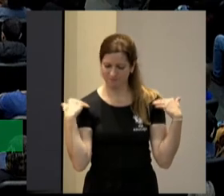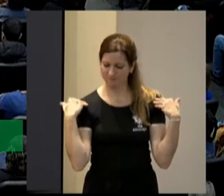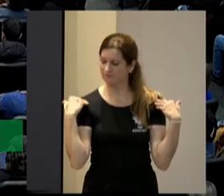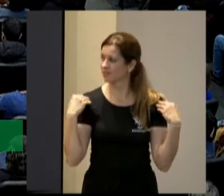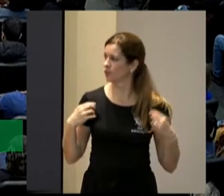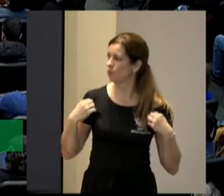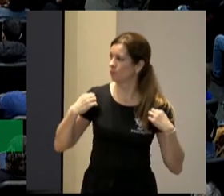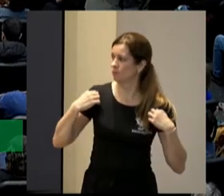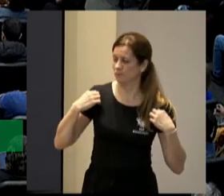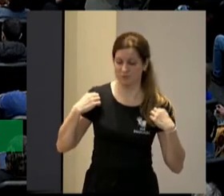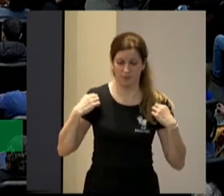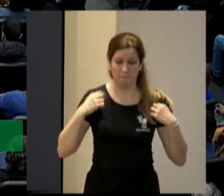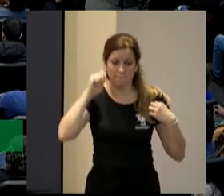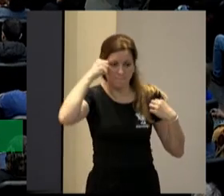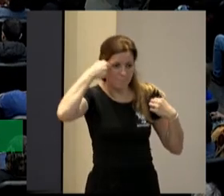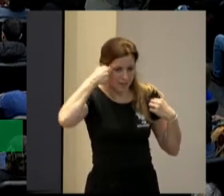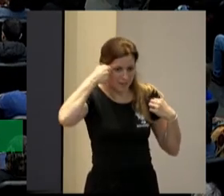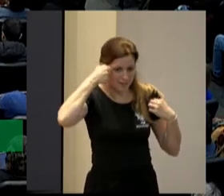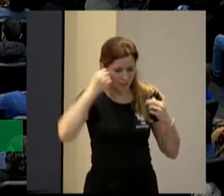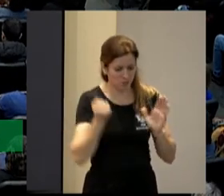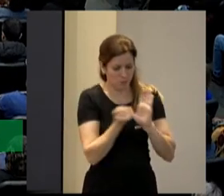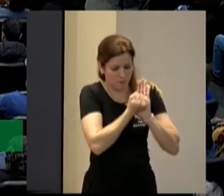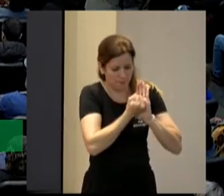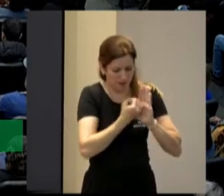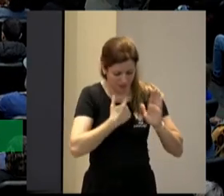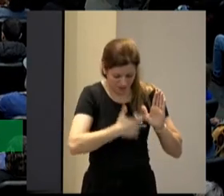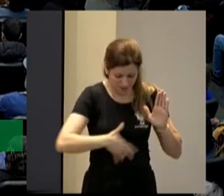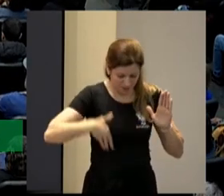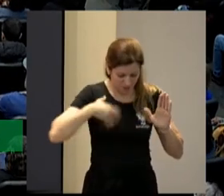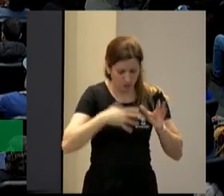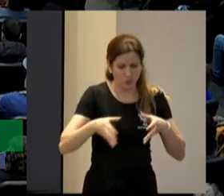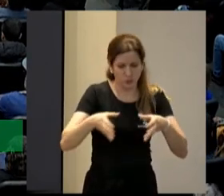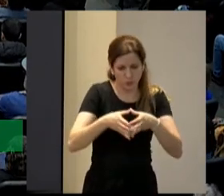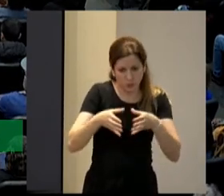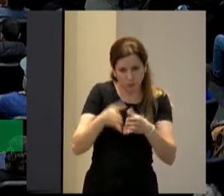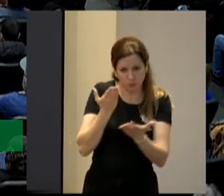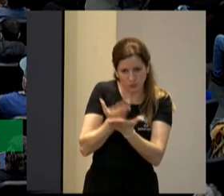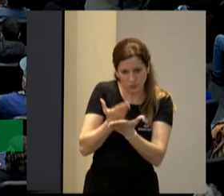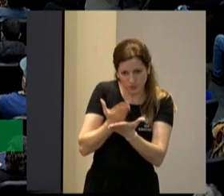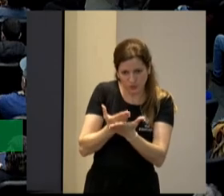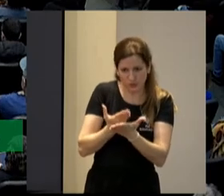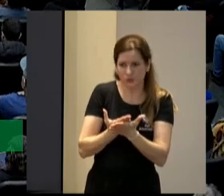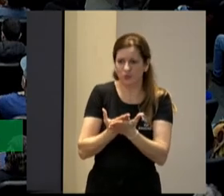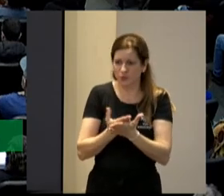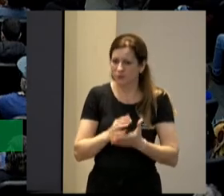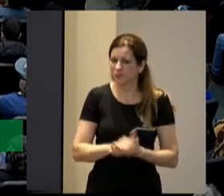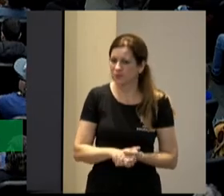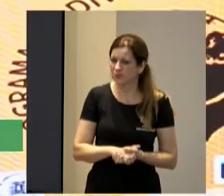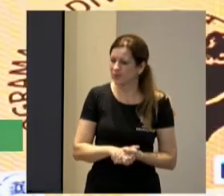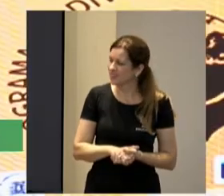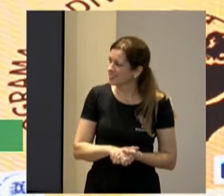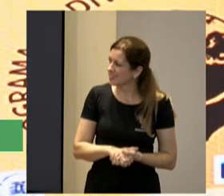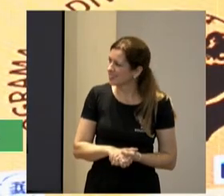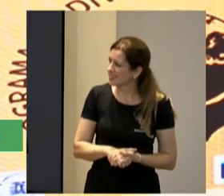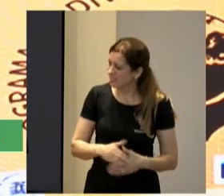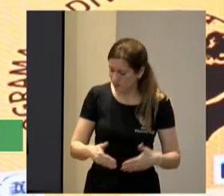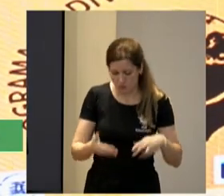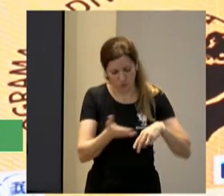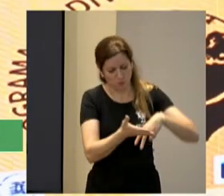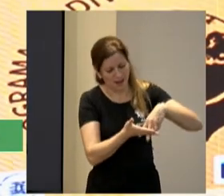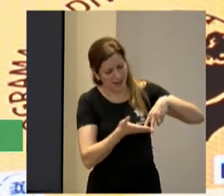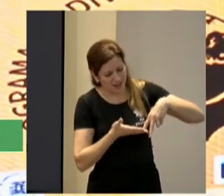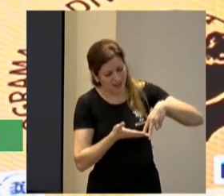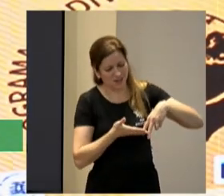uma blusa preta com o símbolo do grupo de estudos africanas em branco. Estou com uma calça e um